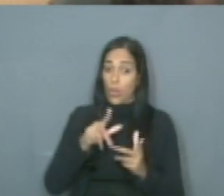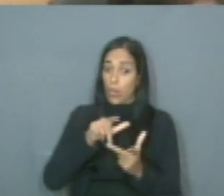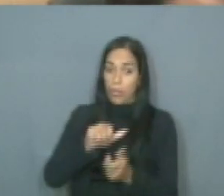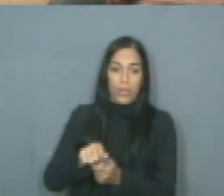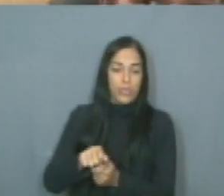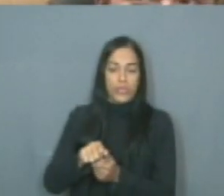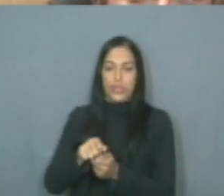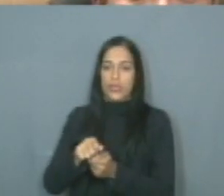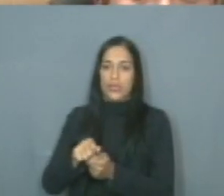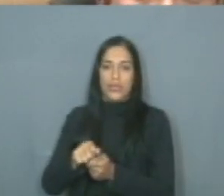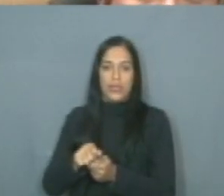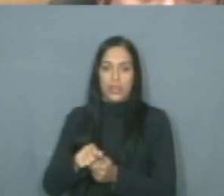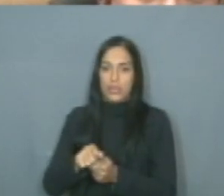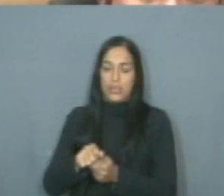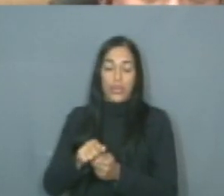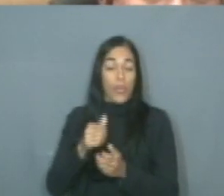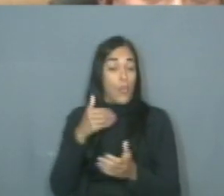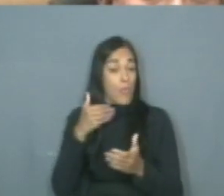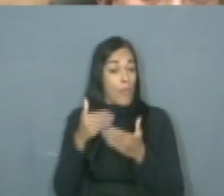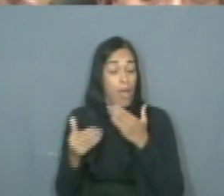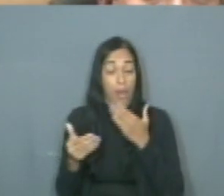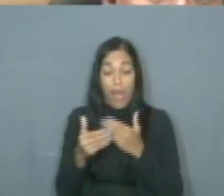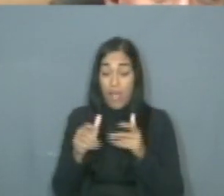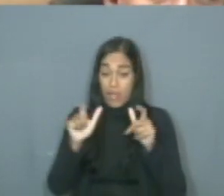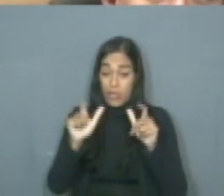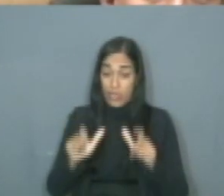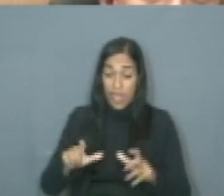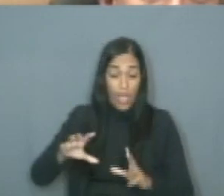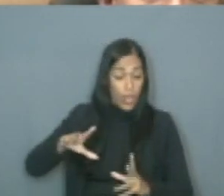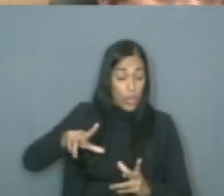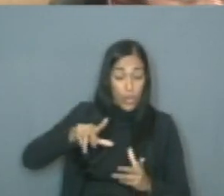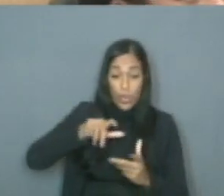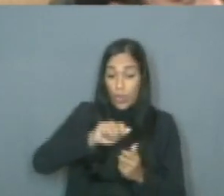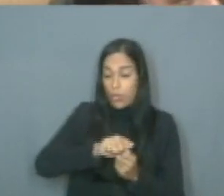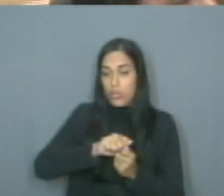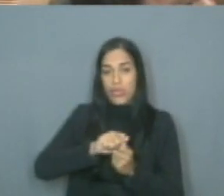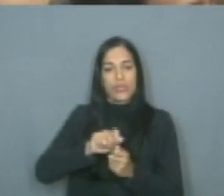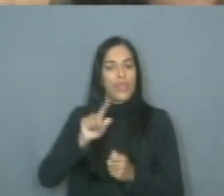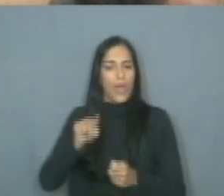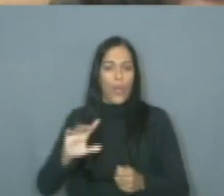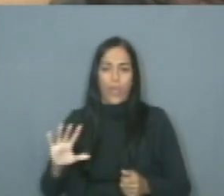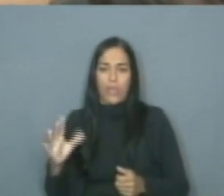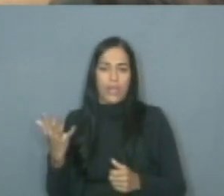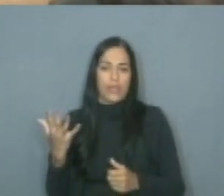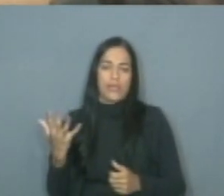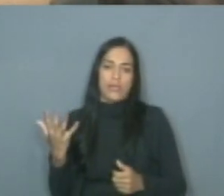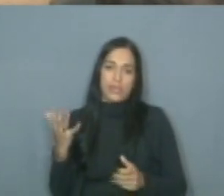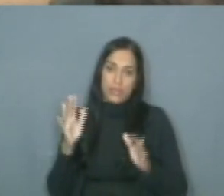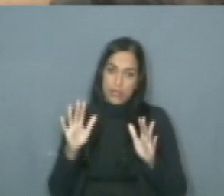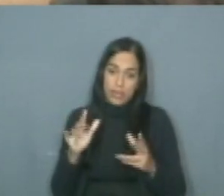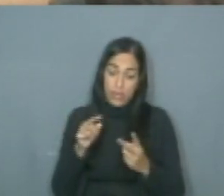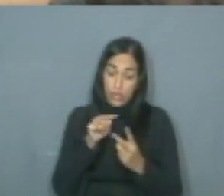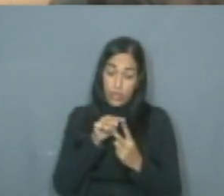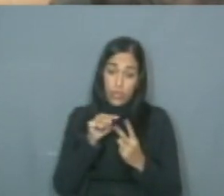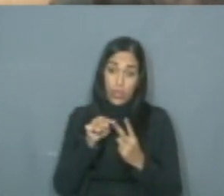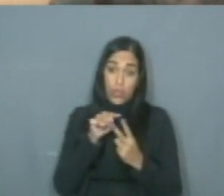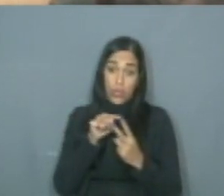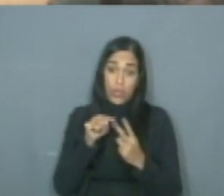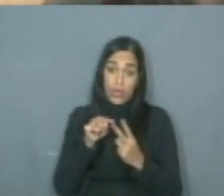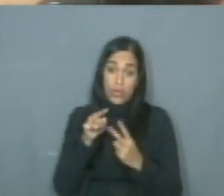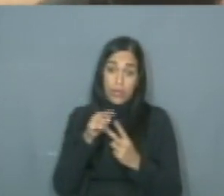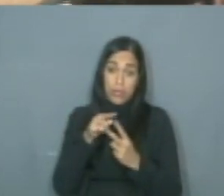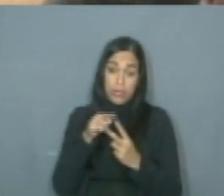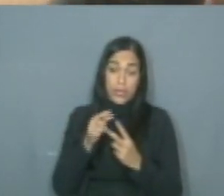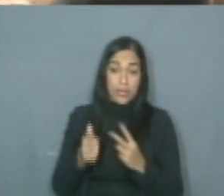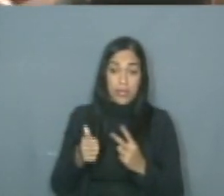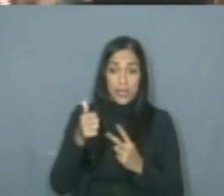só aqui. Em qualquer lugar do mundo. Agora, o que tem que ter? Aí tem coisas que tem que acontecer. Duas importantes. Uma,